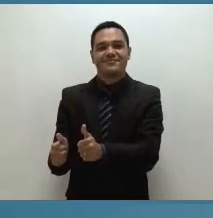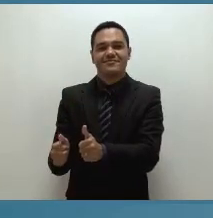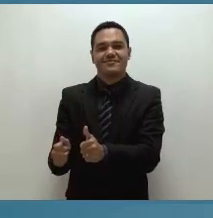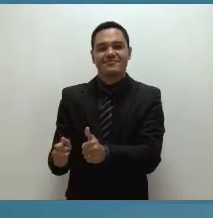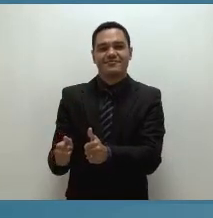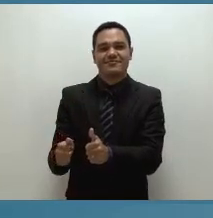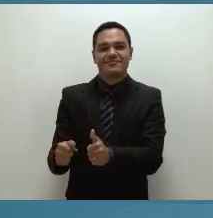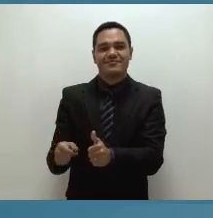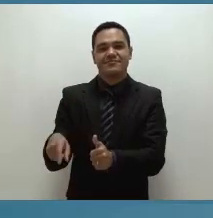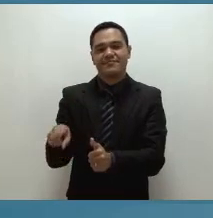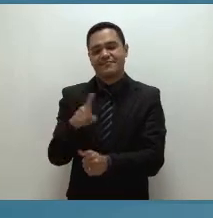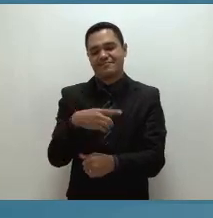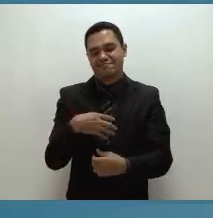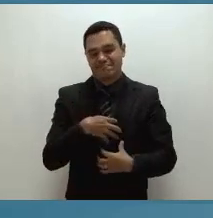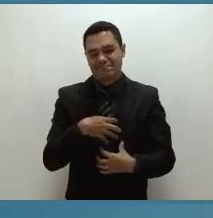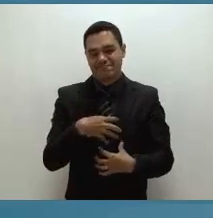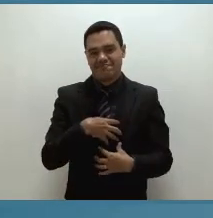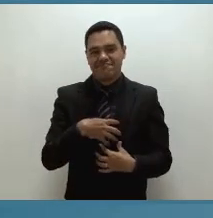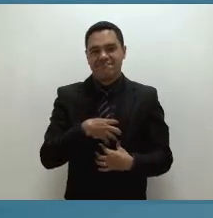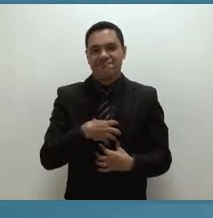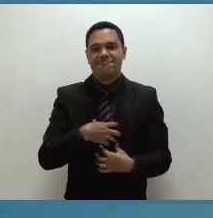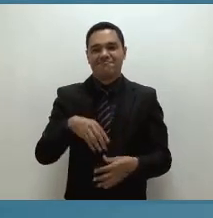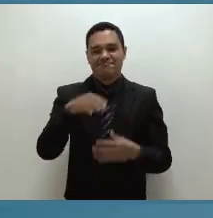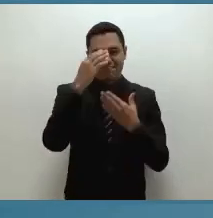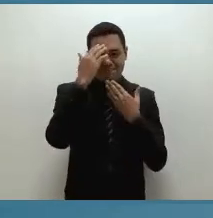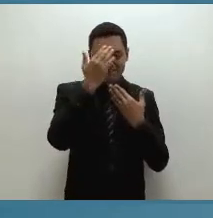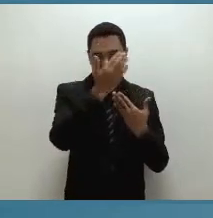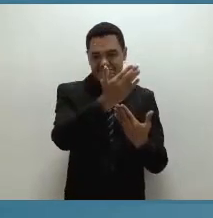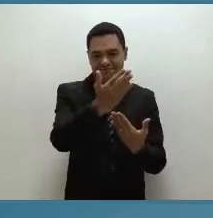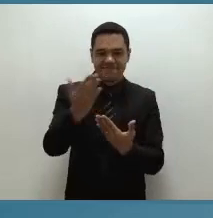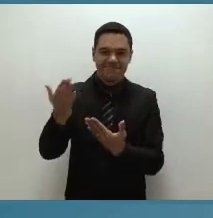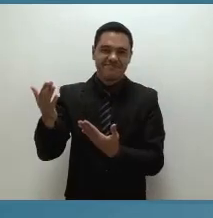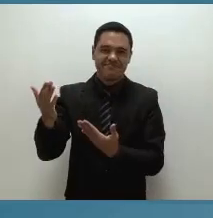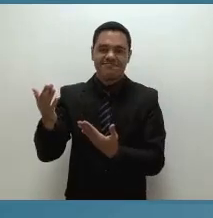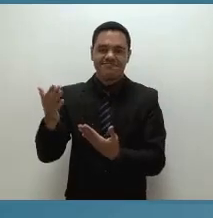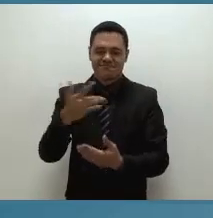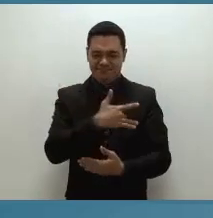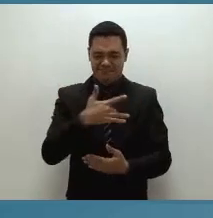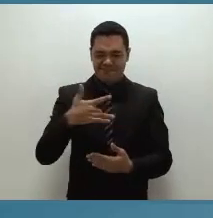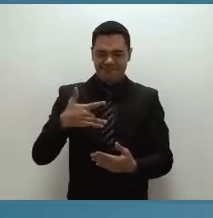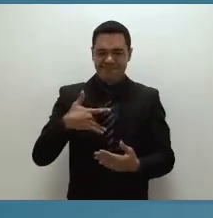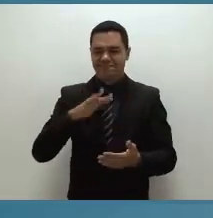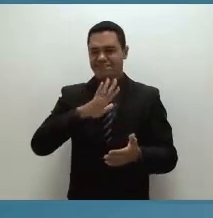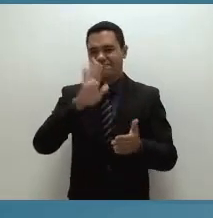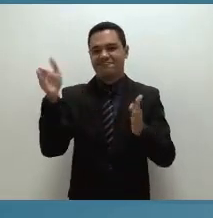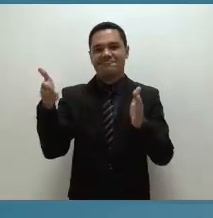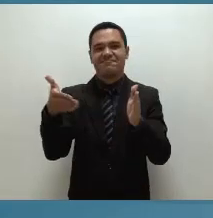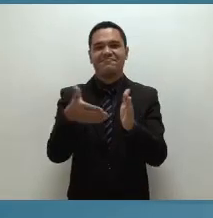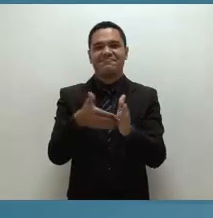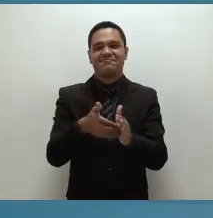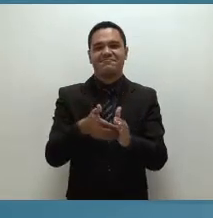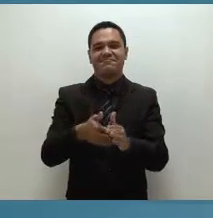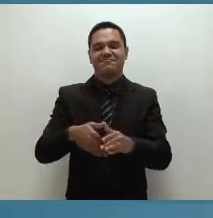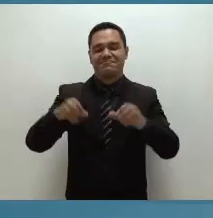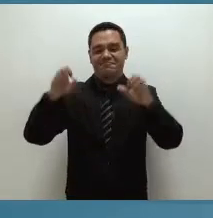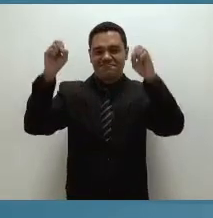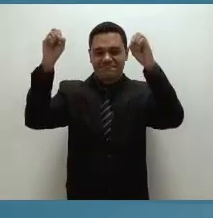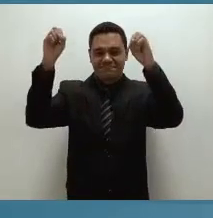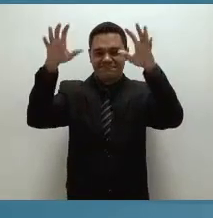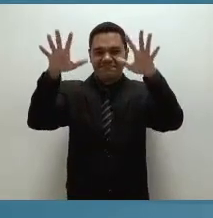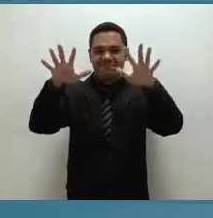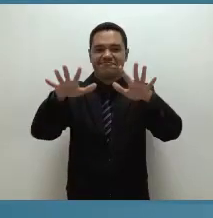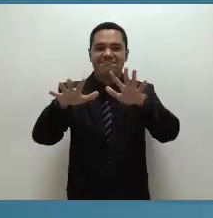nossas graças, a nossa gratidão. Peço a saúde a todos. Peço a luz,